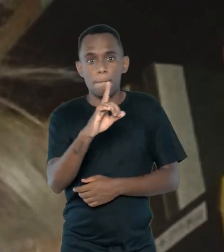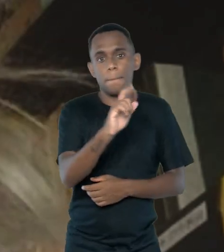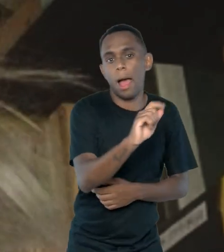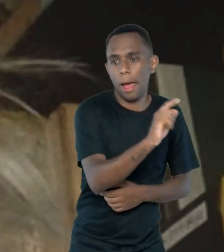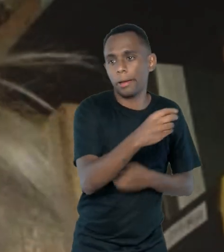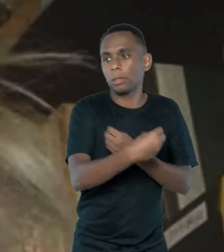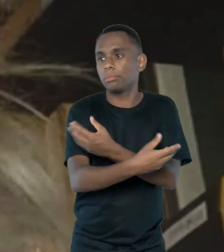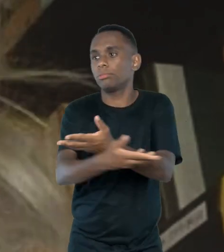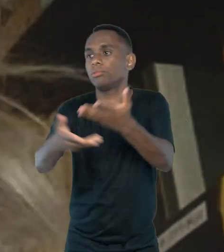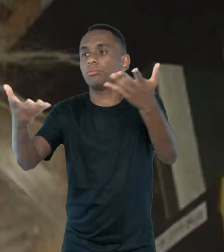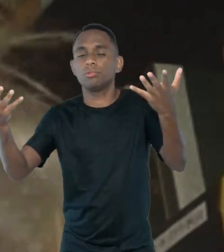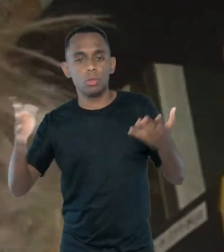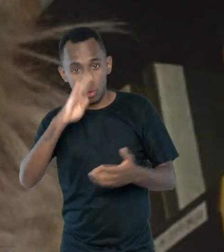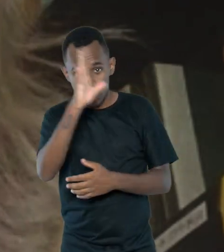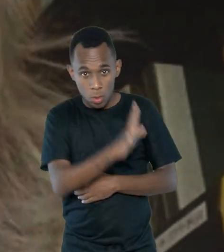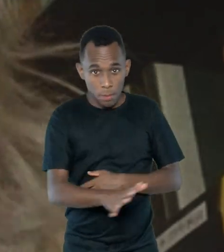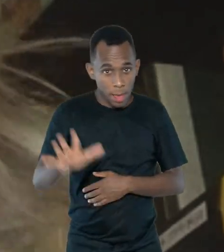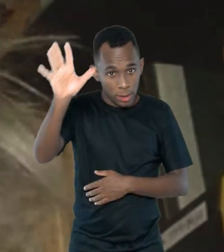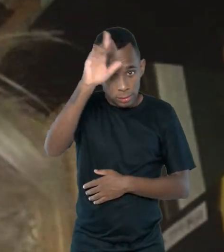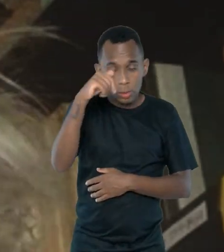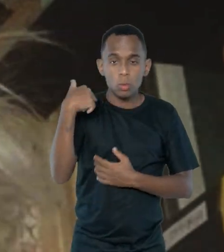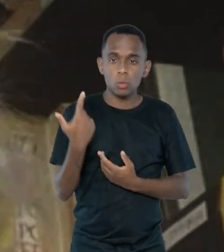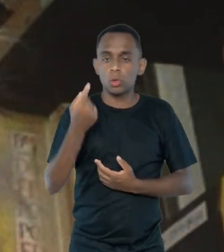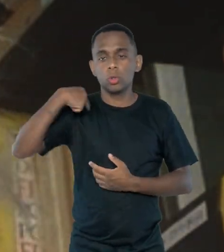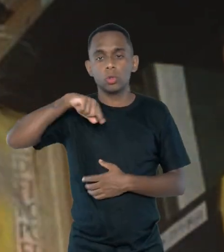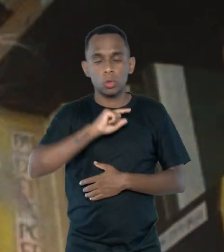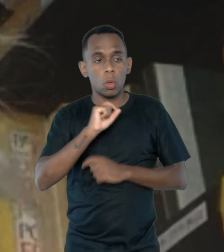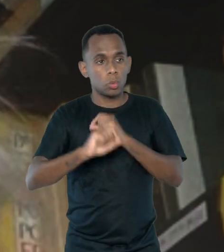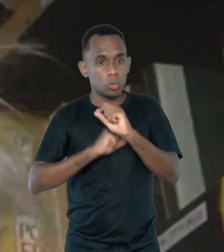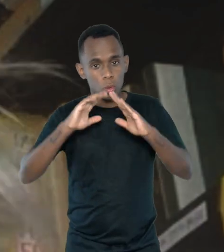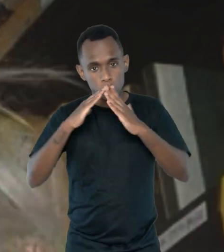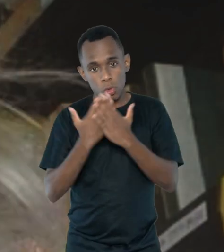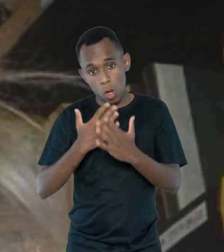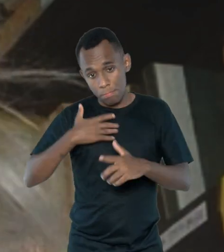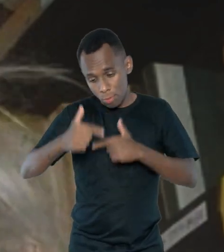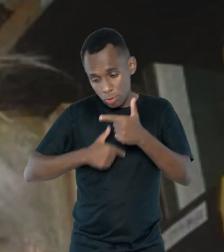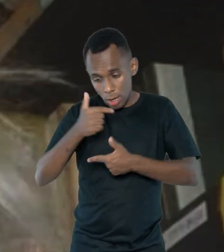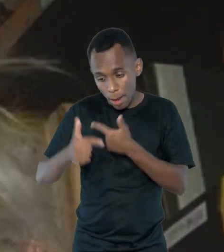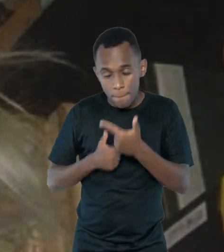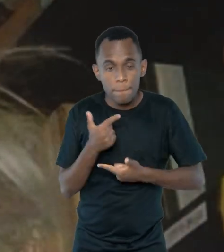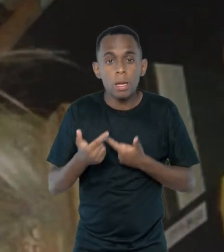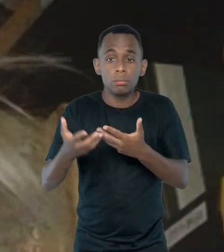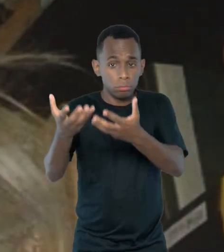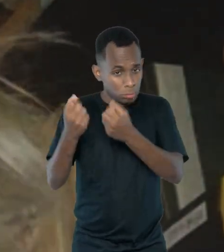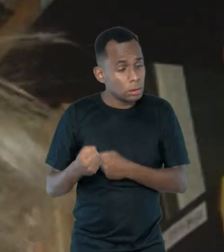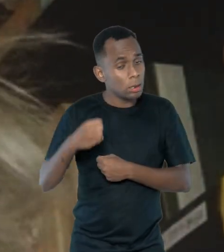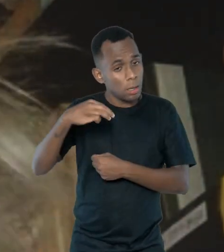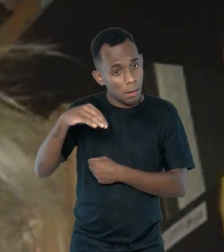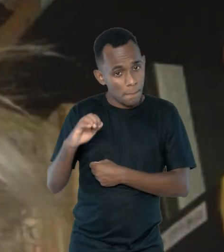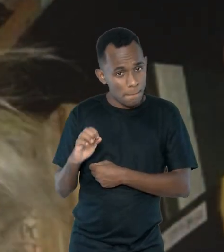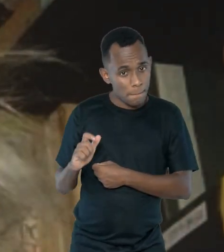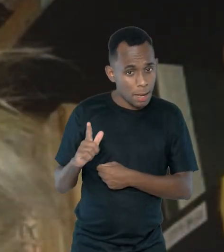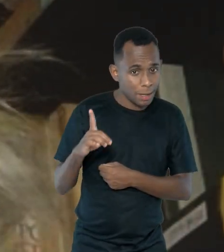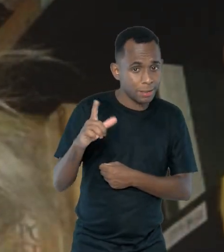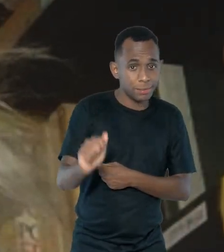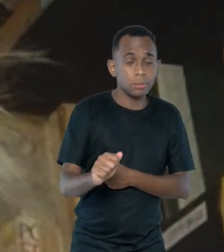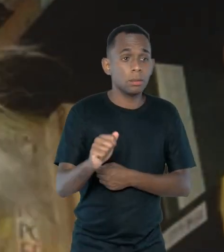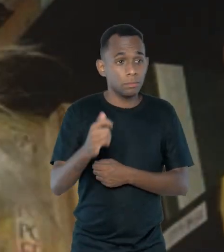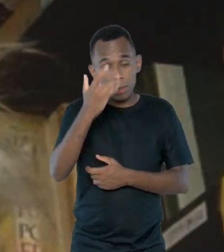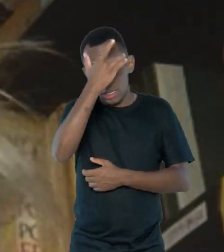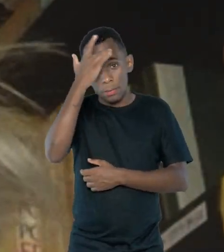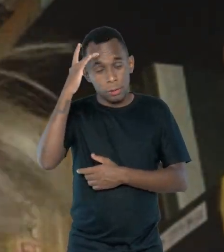Brasil inteiro, e nós, a escola em que eu trabalhava, adotava esse livro. A adoção pelo